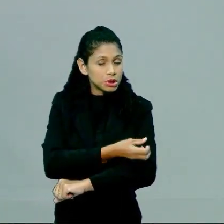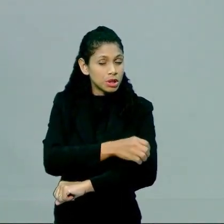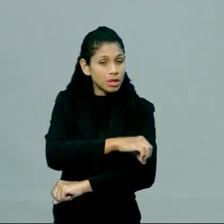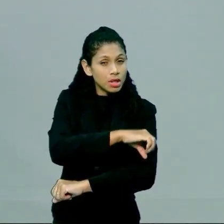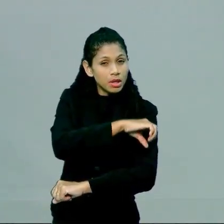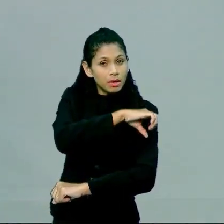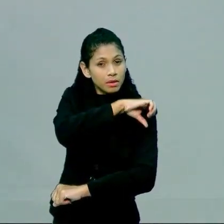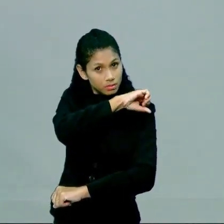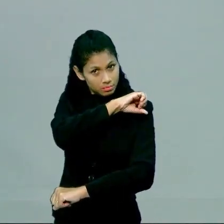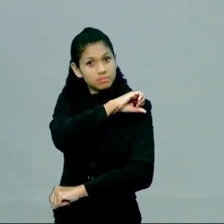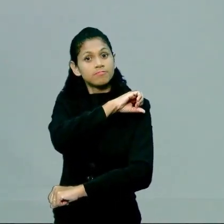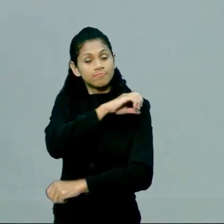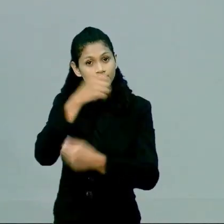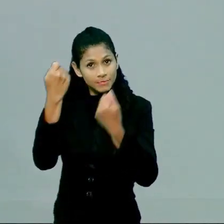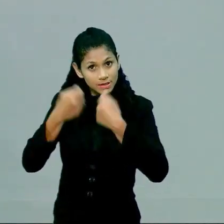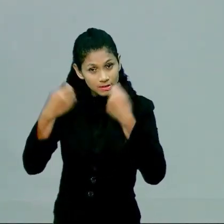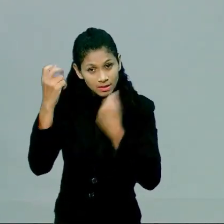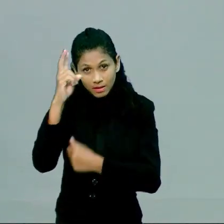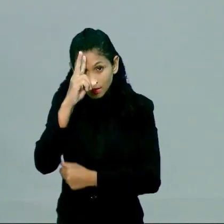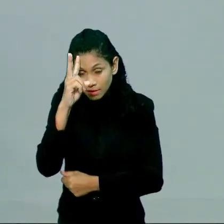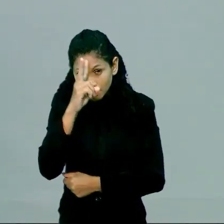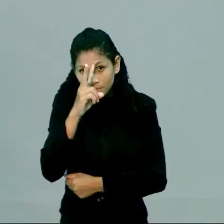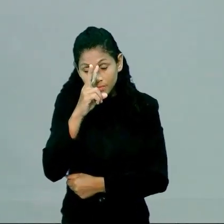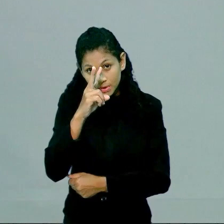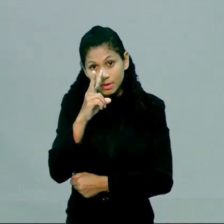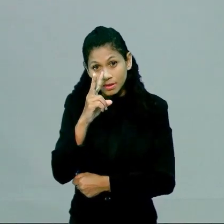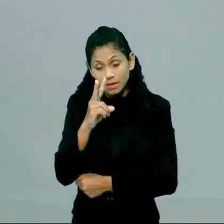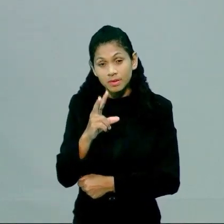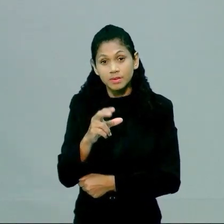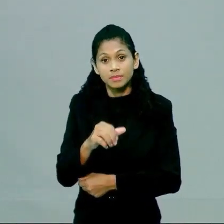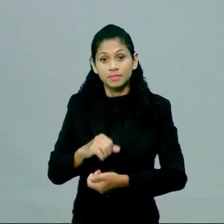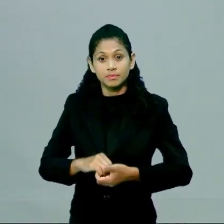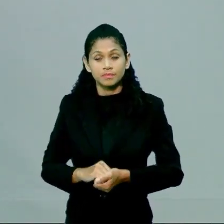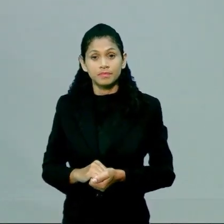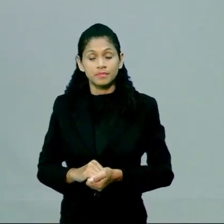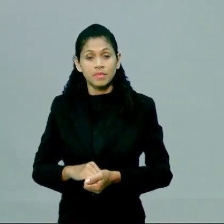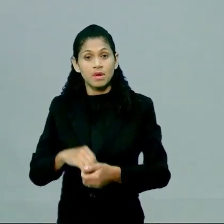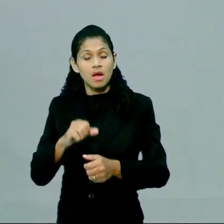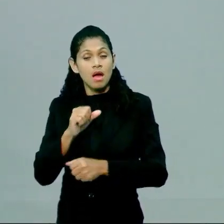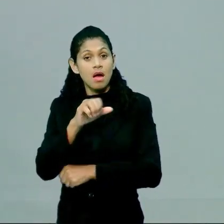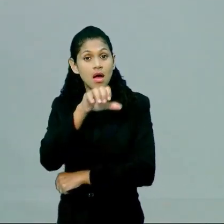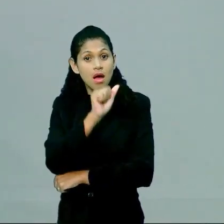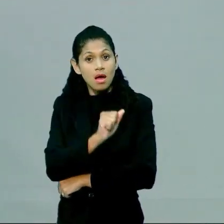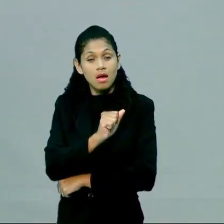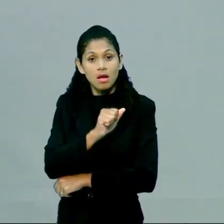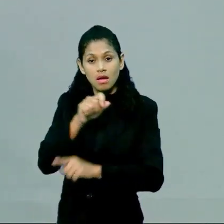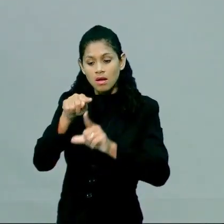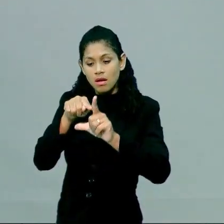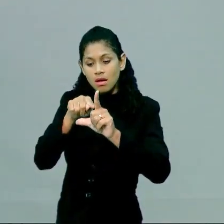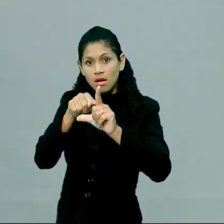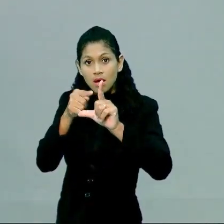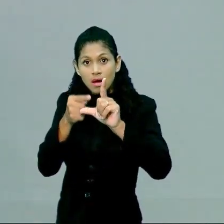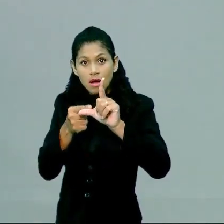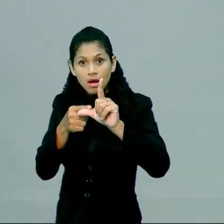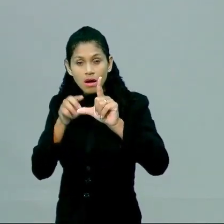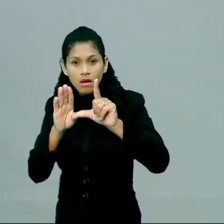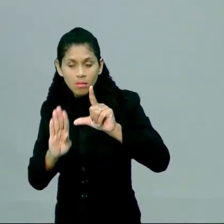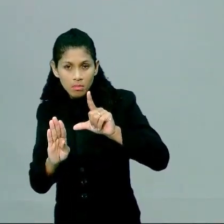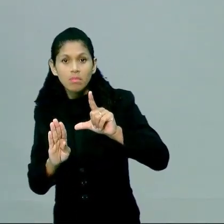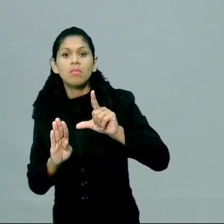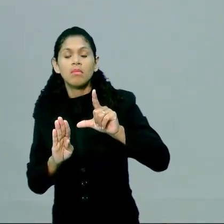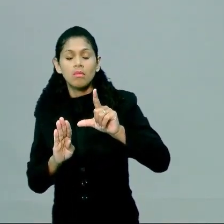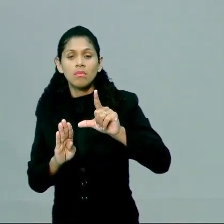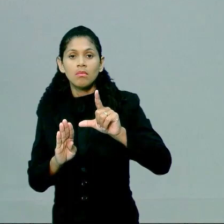Já na trigonometria, a gente tem que sempre estar lembrando ali, A ângulo B. Então, nós temos aí um